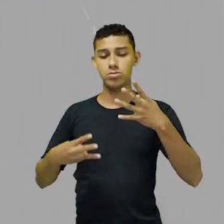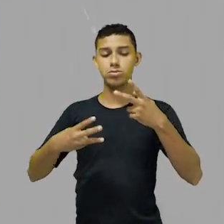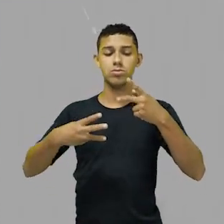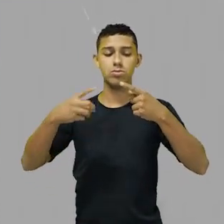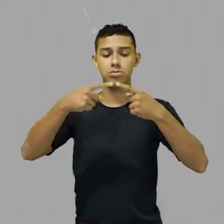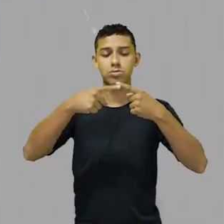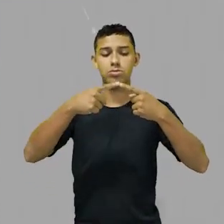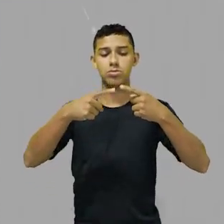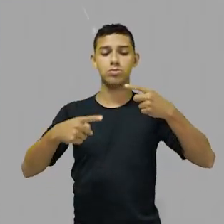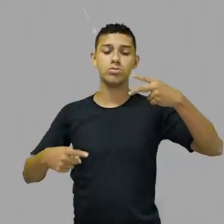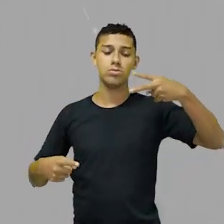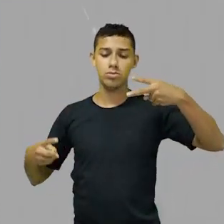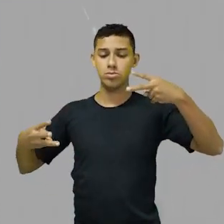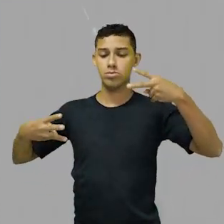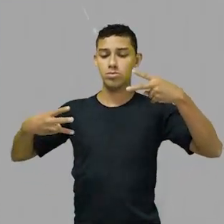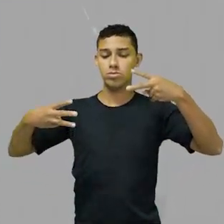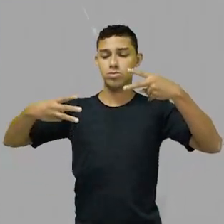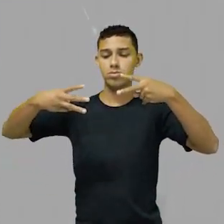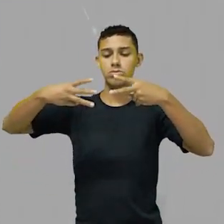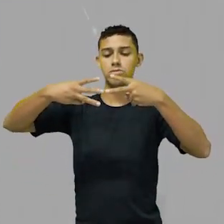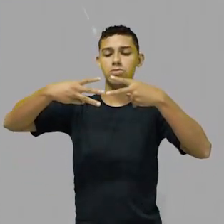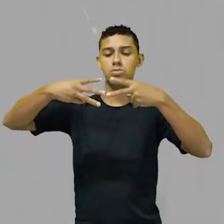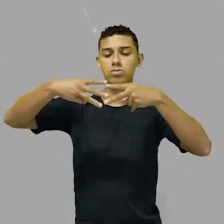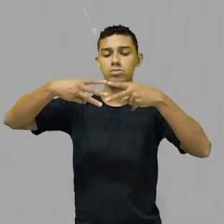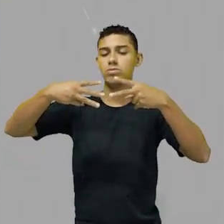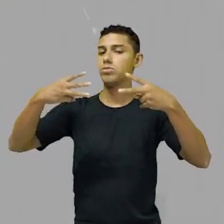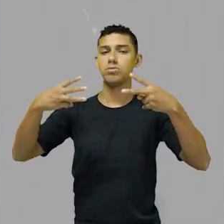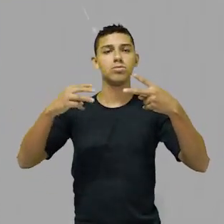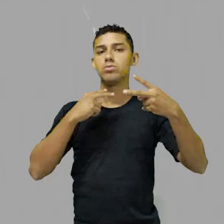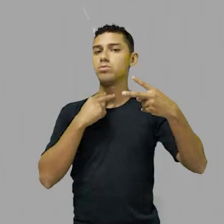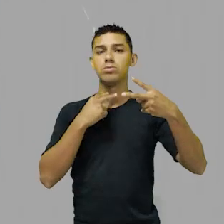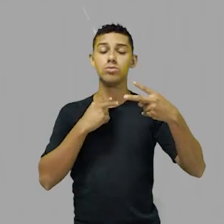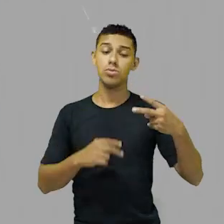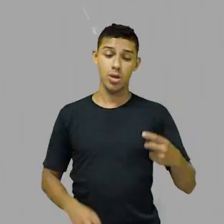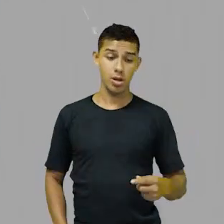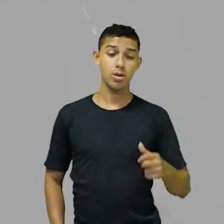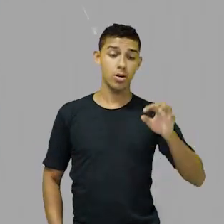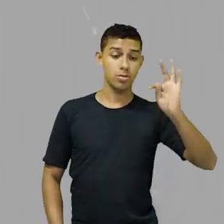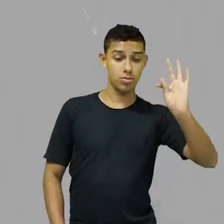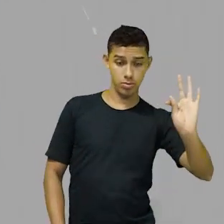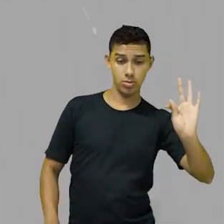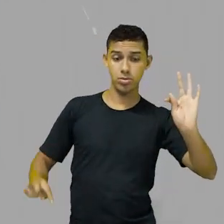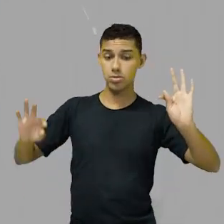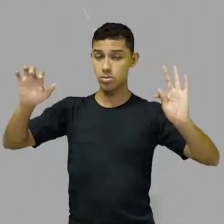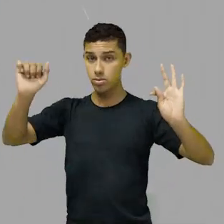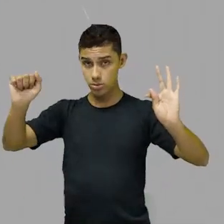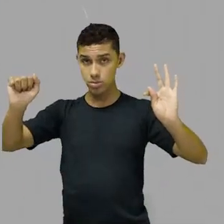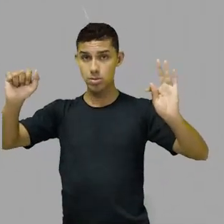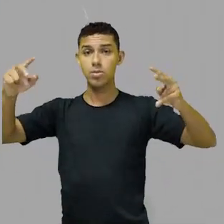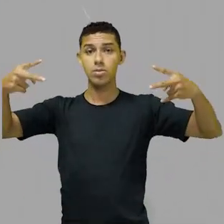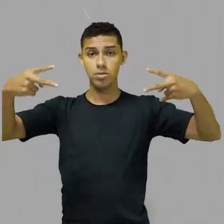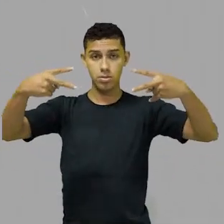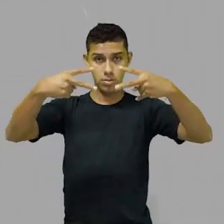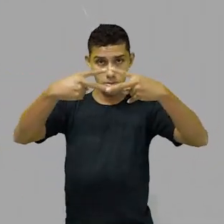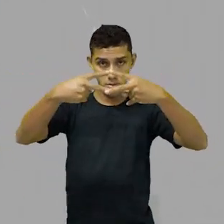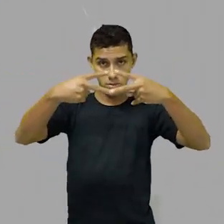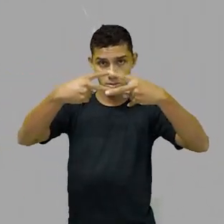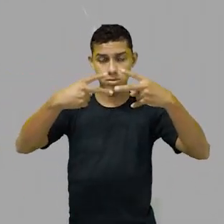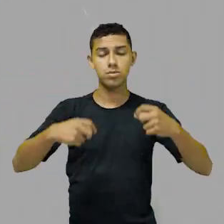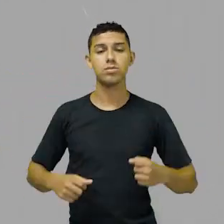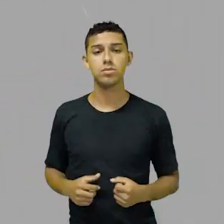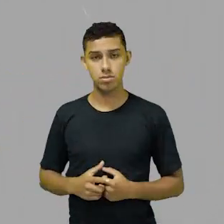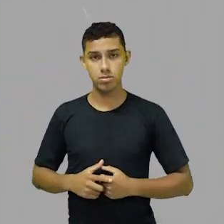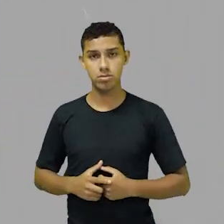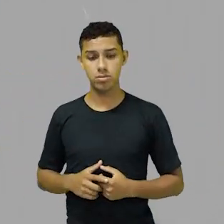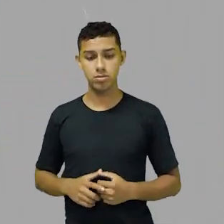de hidrogênio. Já a citosina forma três pontes de hidrogênio. Então, não tem um encaixe ali perfeito. Mas a informação que eu quero